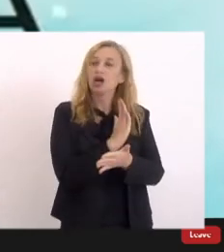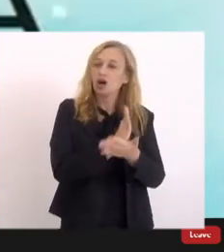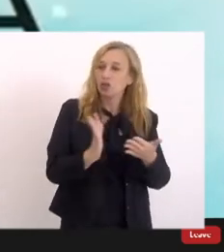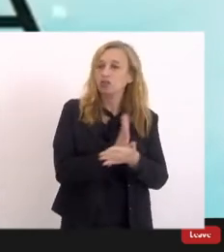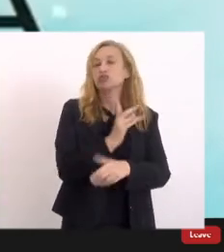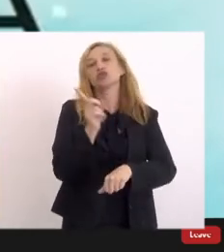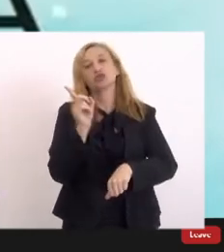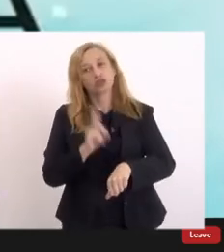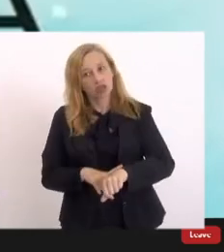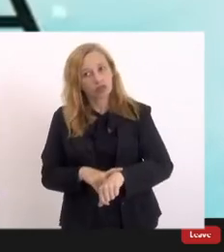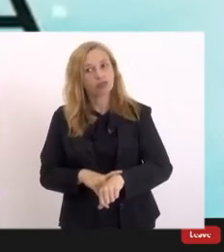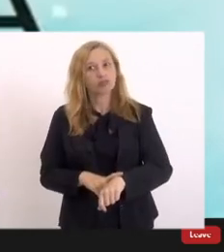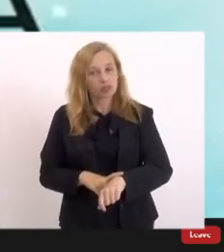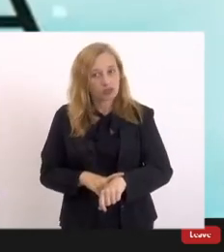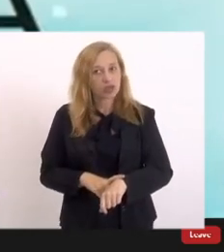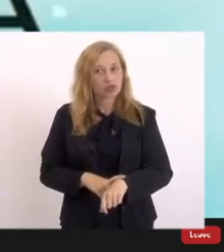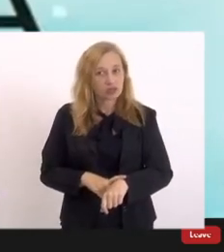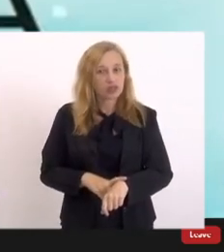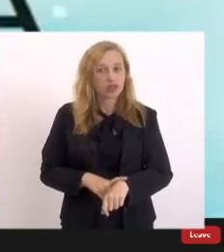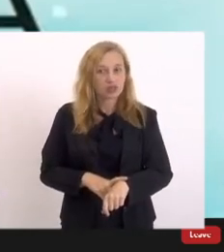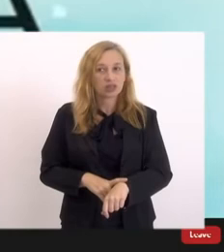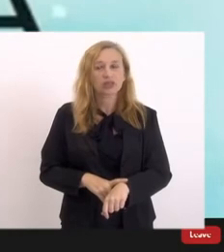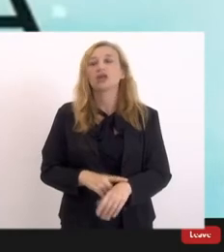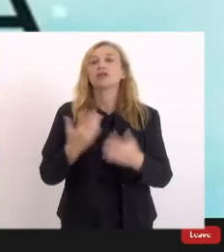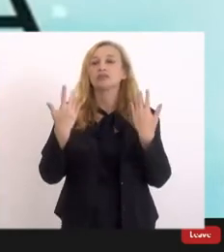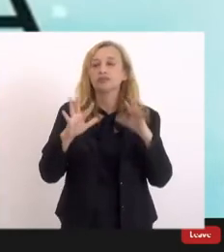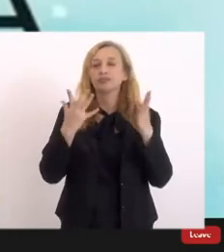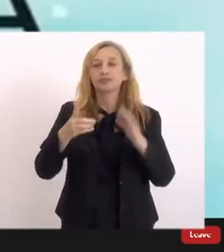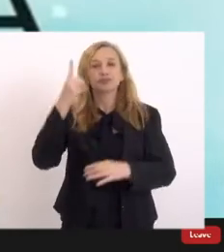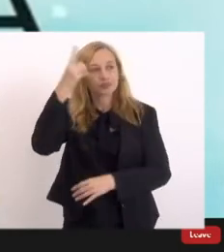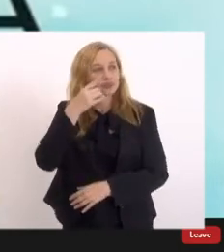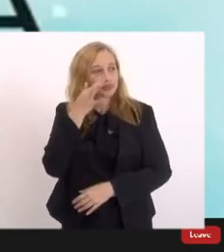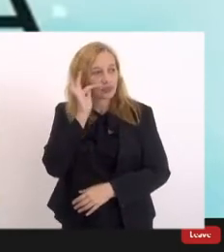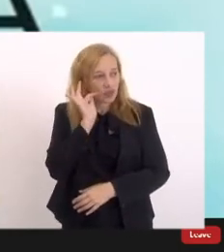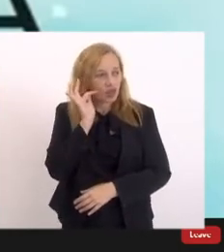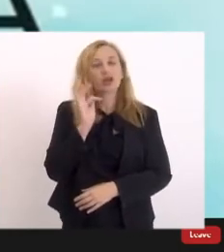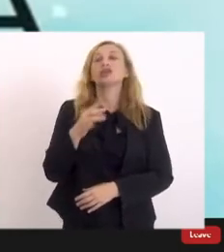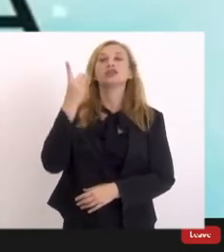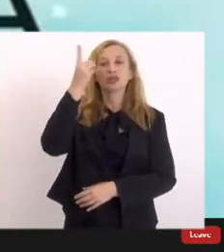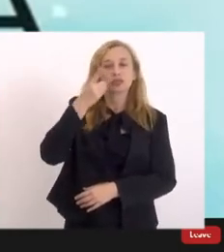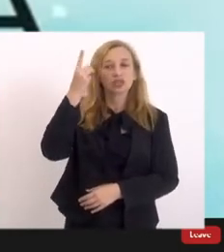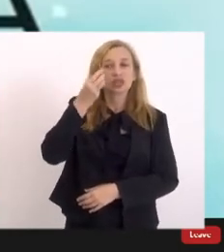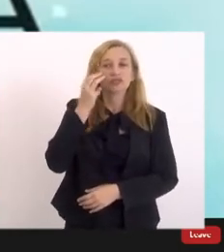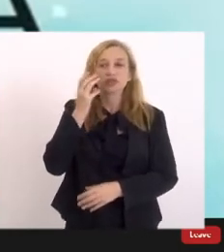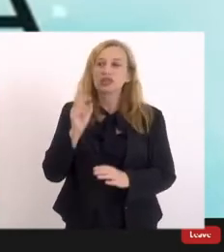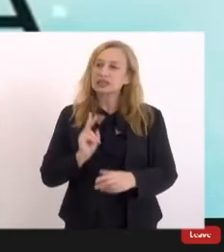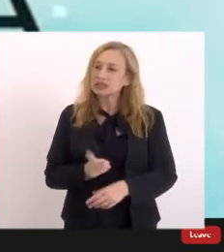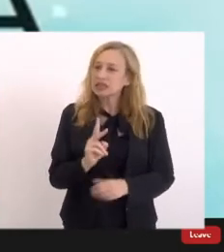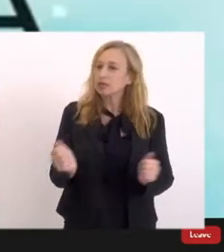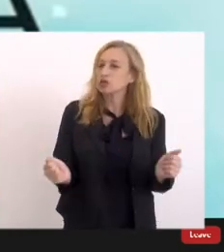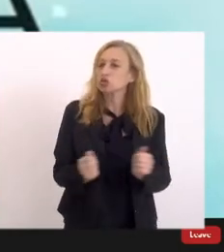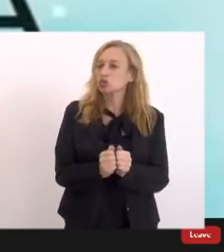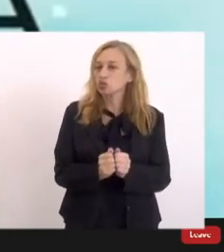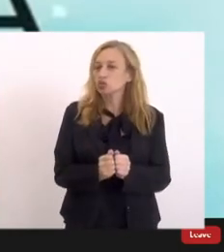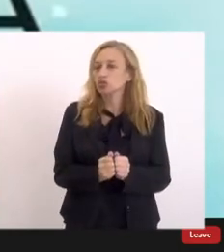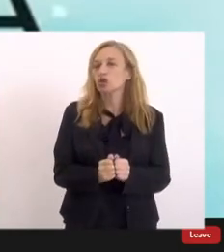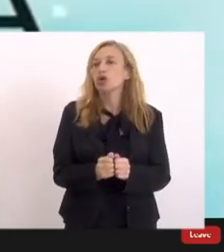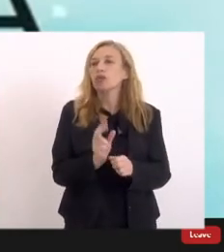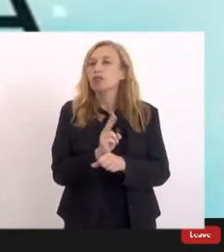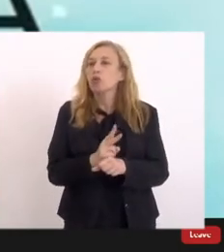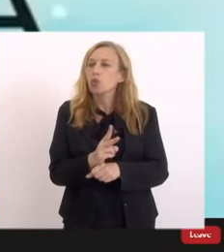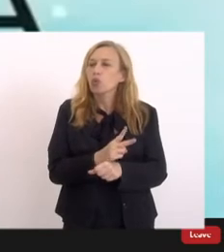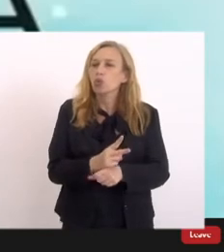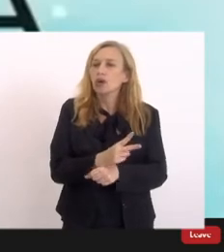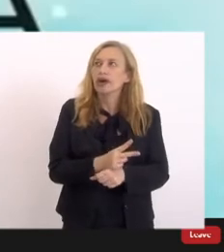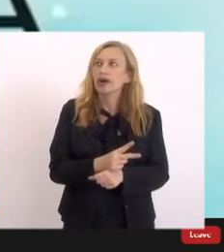tempo, e parabenizo o deputado Flávio, o deputado Valdec, que sempre em conjunto procuram,